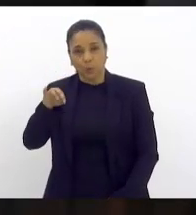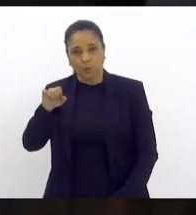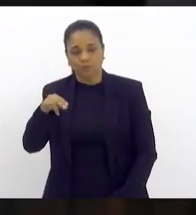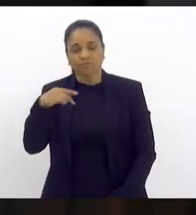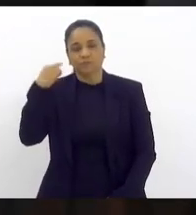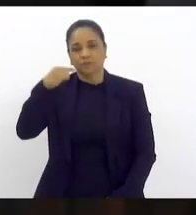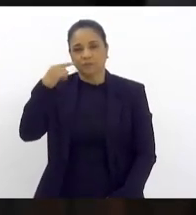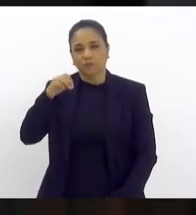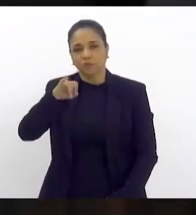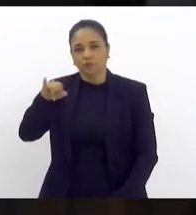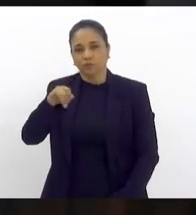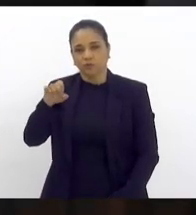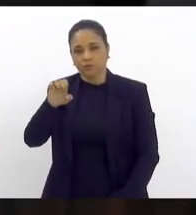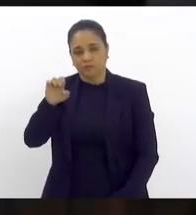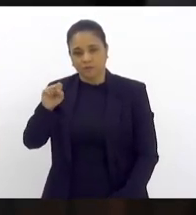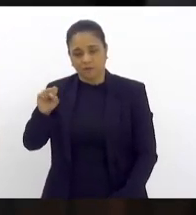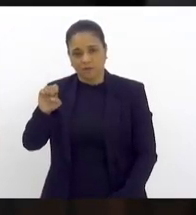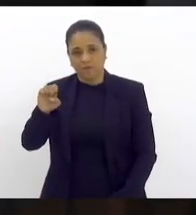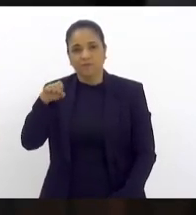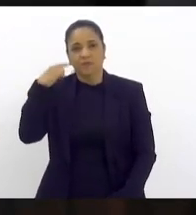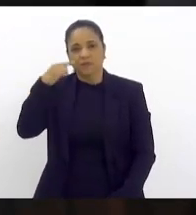José Marques deputado